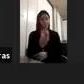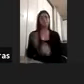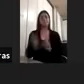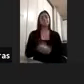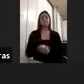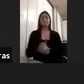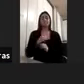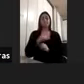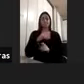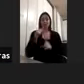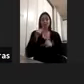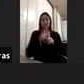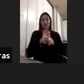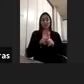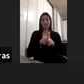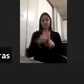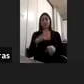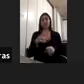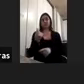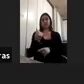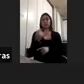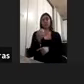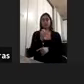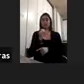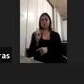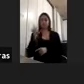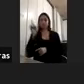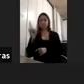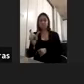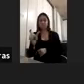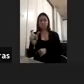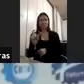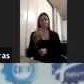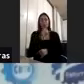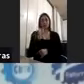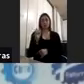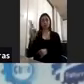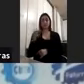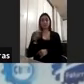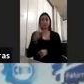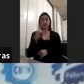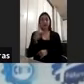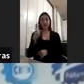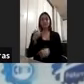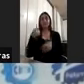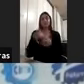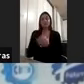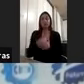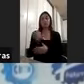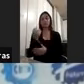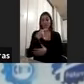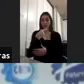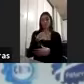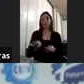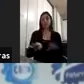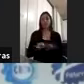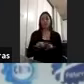chegou a gastar em farmácia R$800 em medicamento. Sabe que a gente conversando com vocês, assim, com as